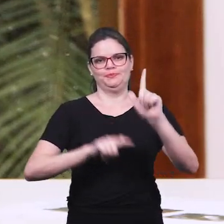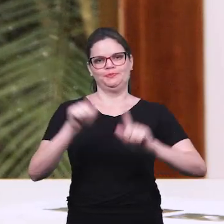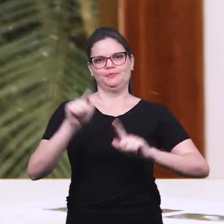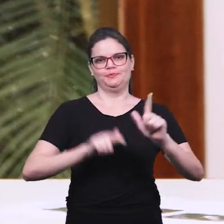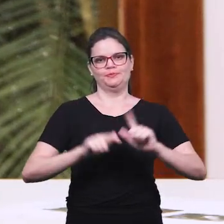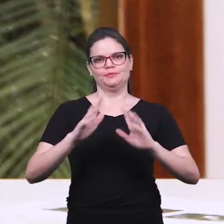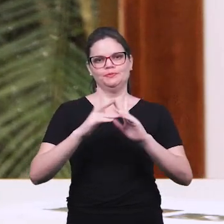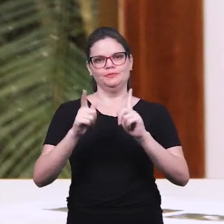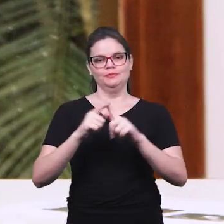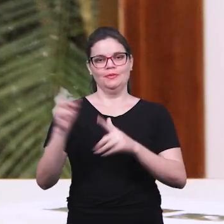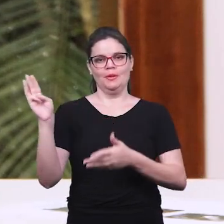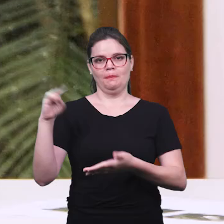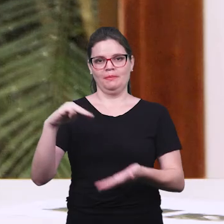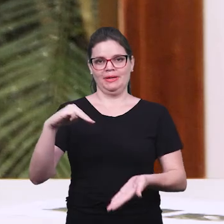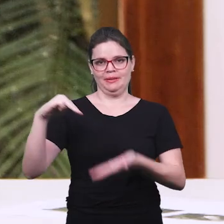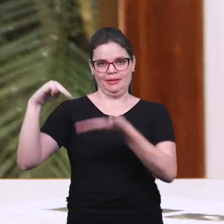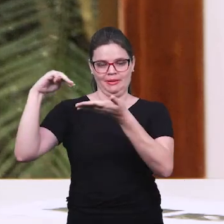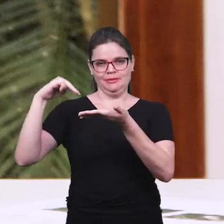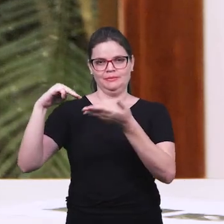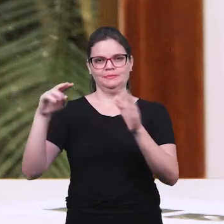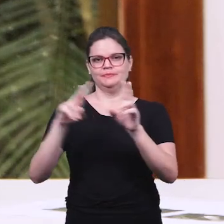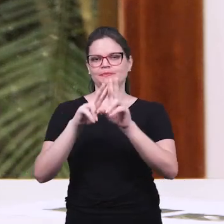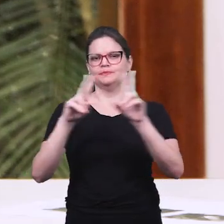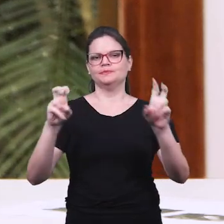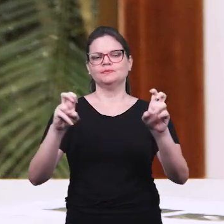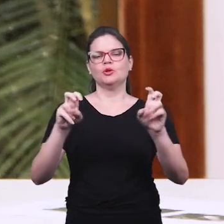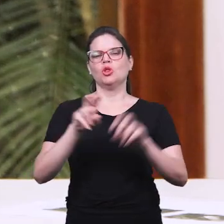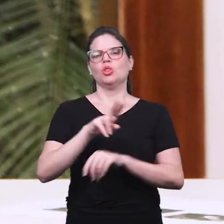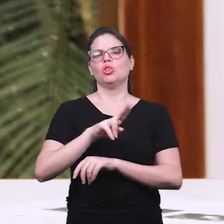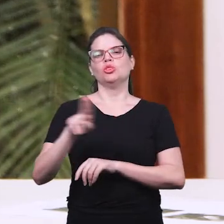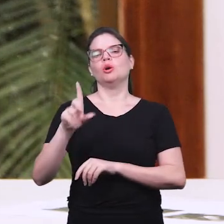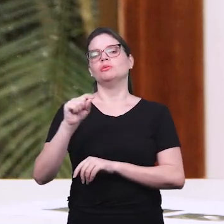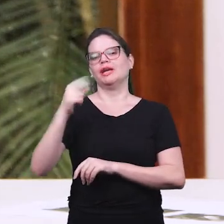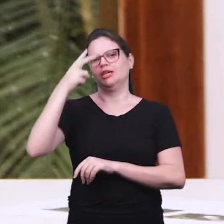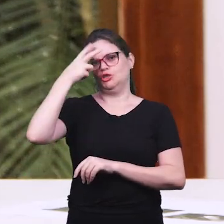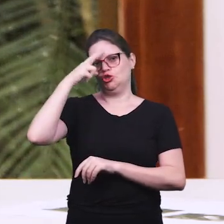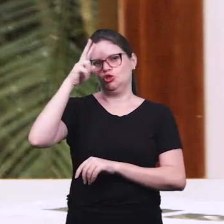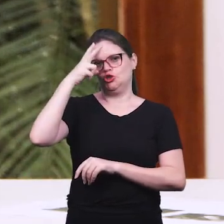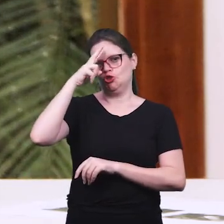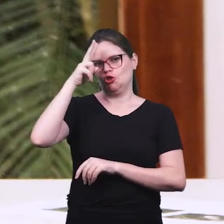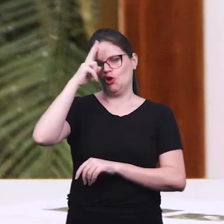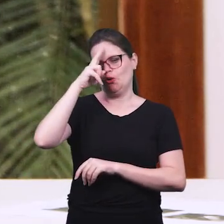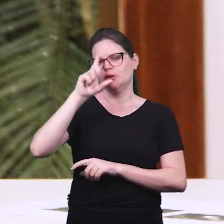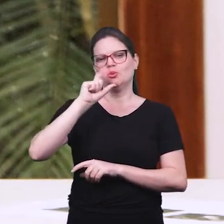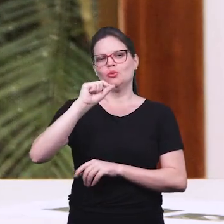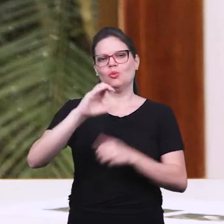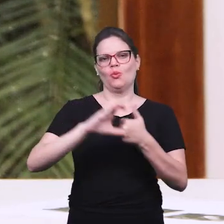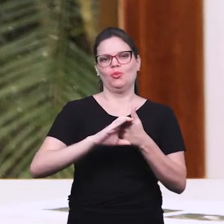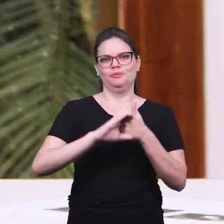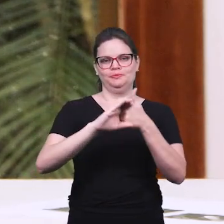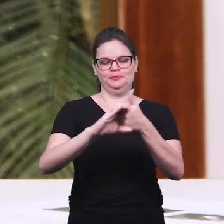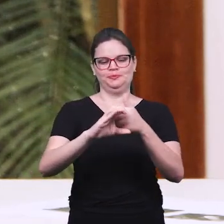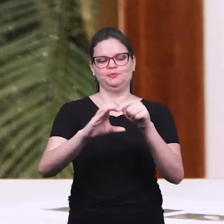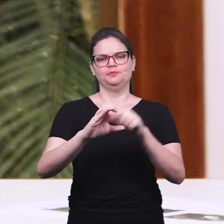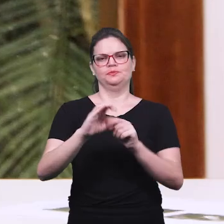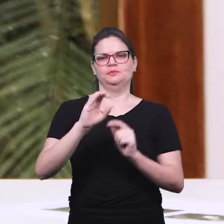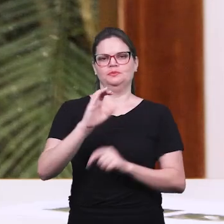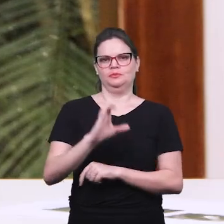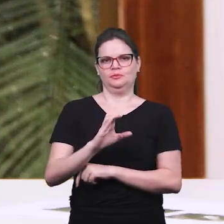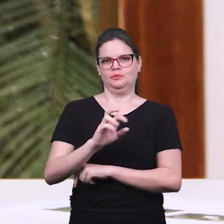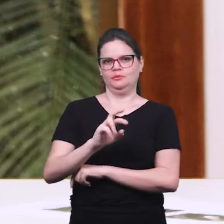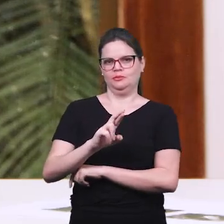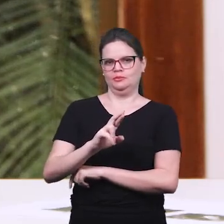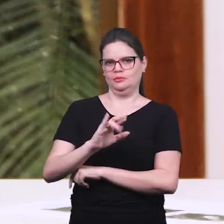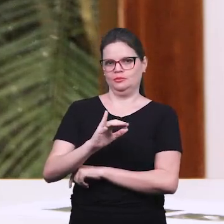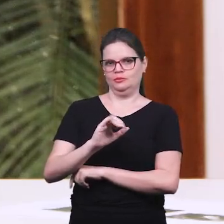da Igreja Cristã Maranata, denominado A História do Cristianismo. Estamos falando aqui do Manaim